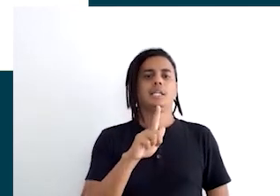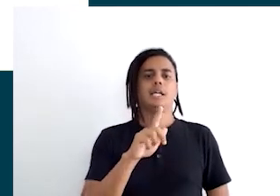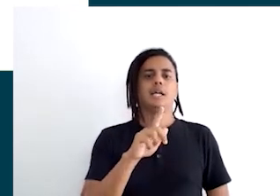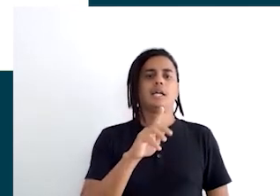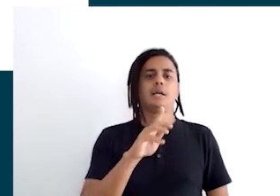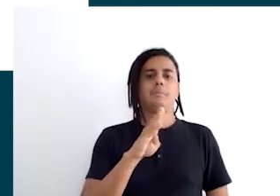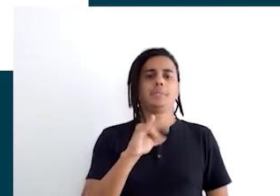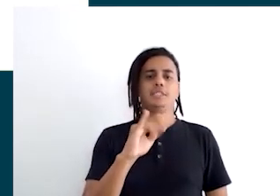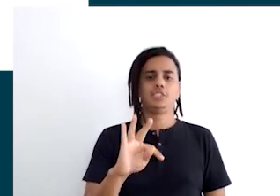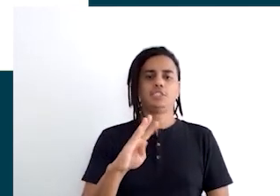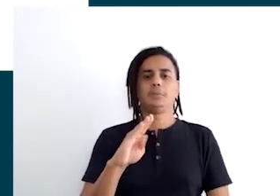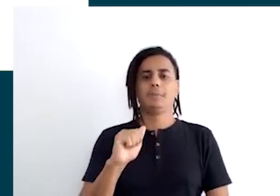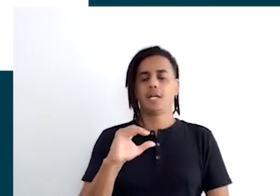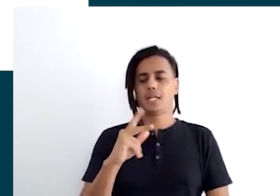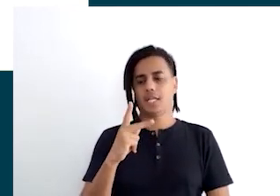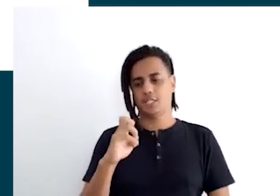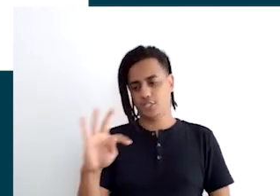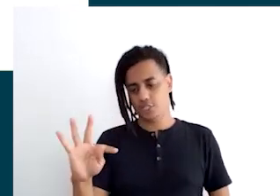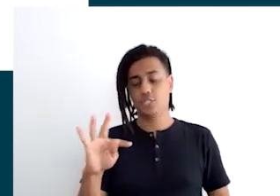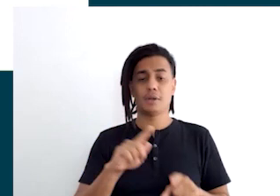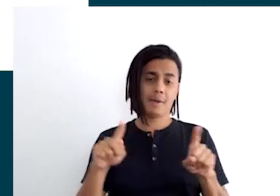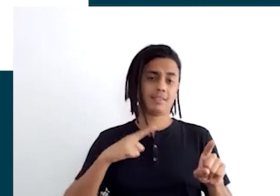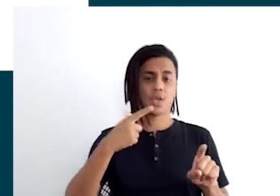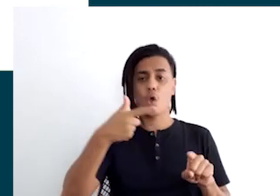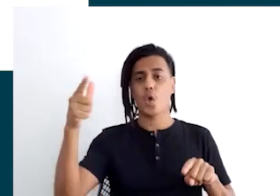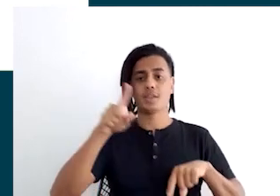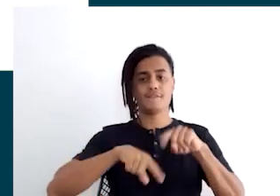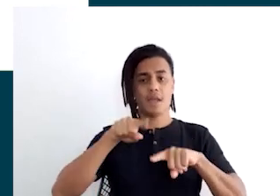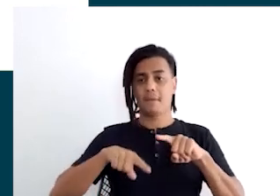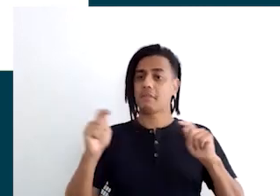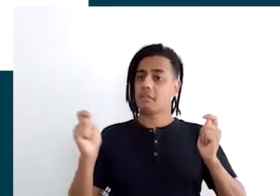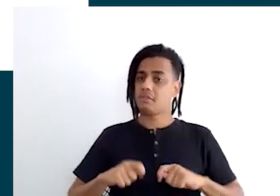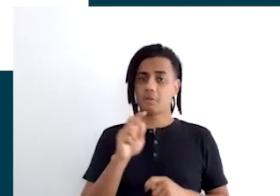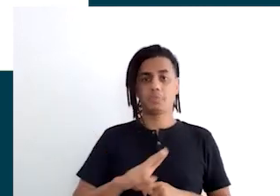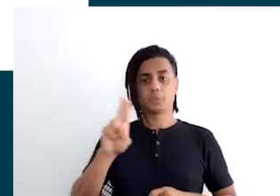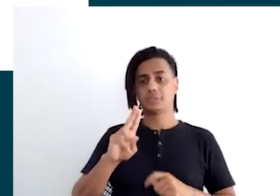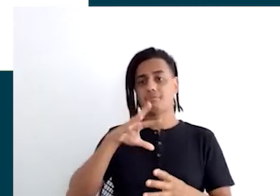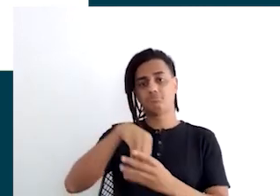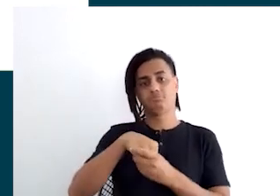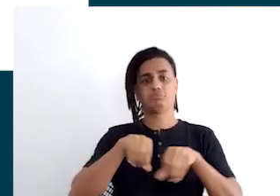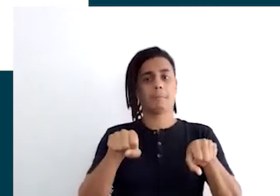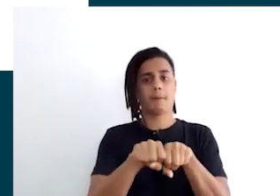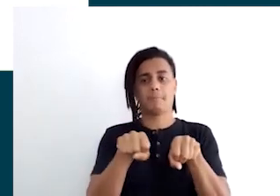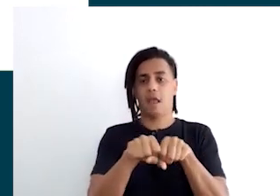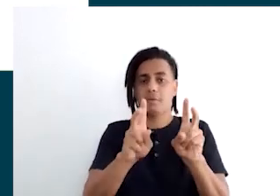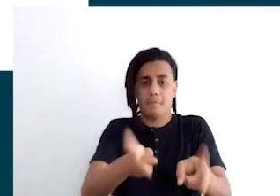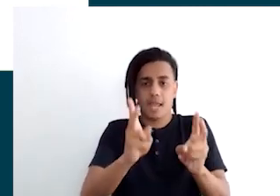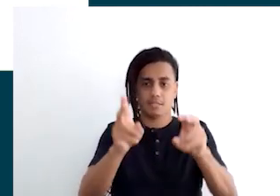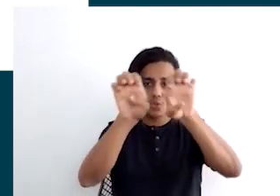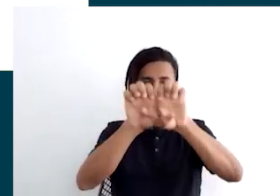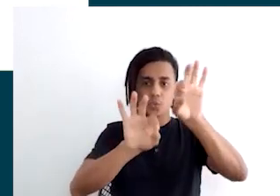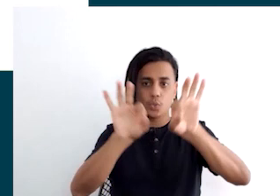que vão ter a mesma funcionalidade e o mesmo desempenho aí na estrutura da pipeline.